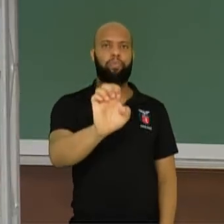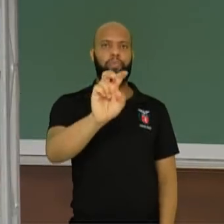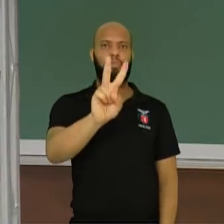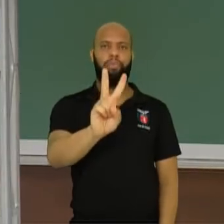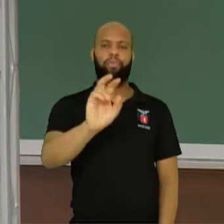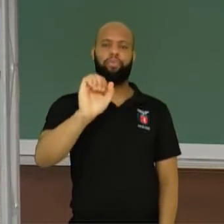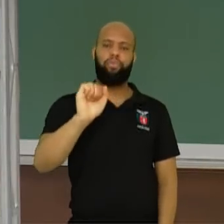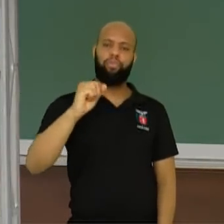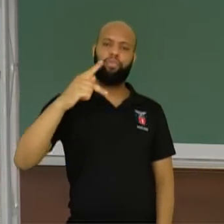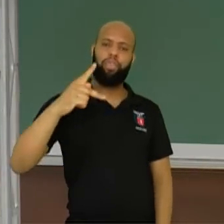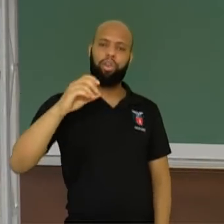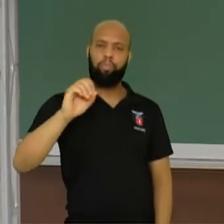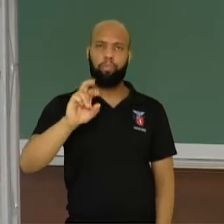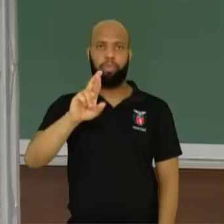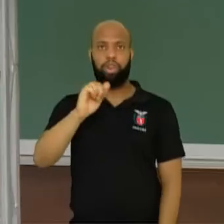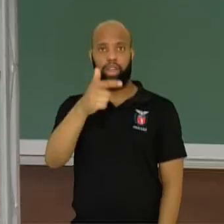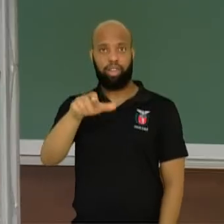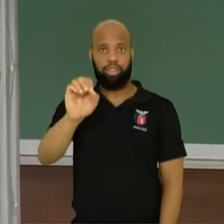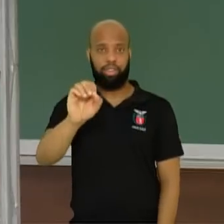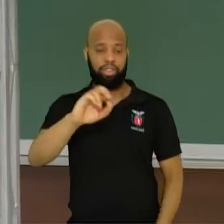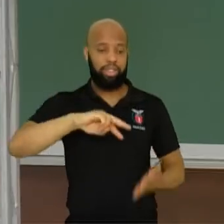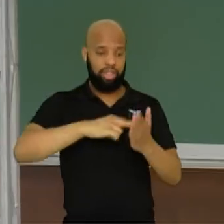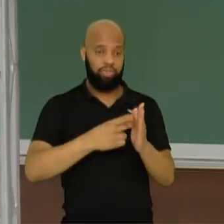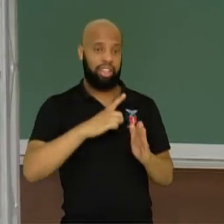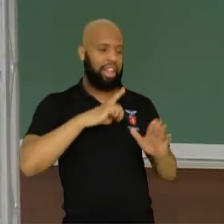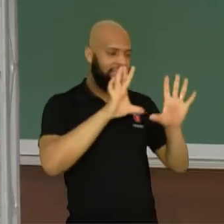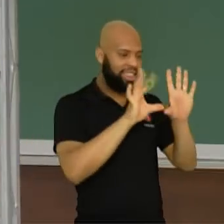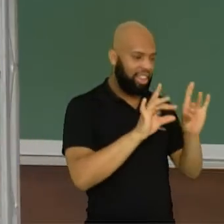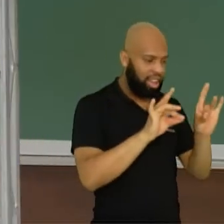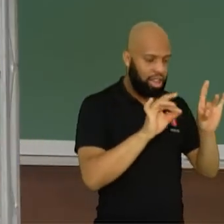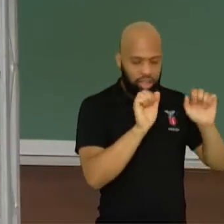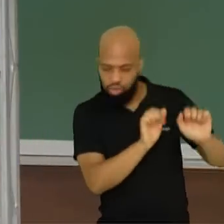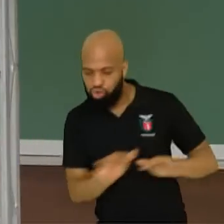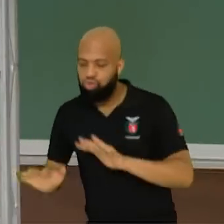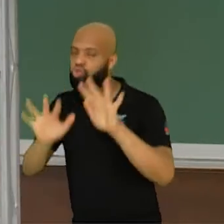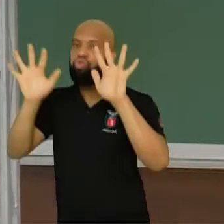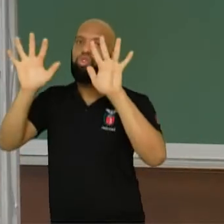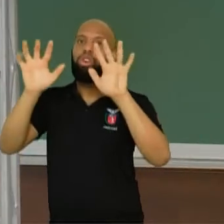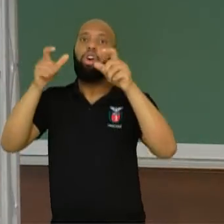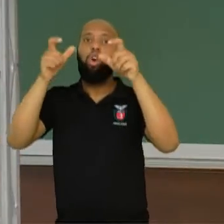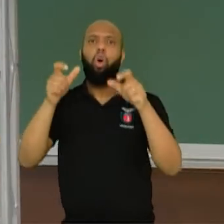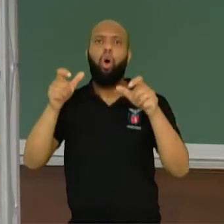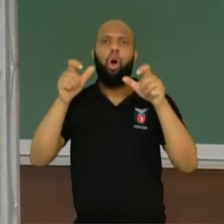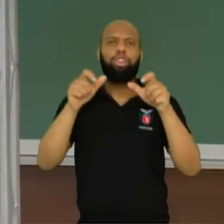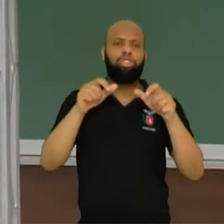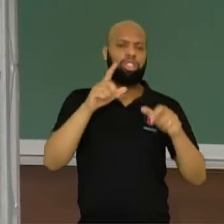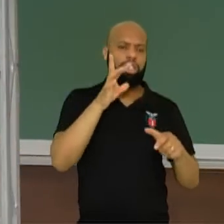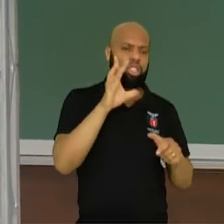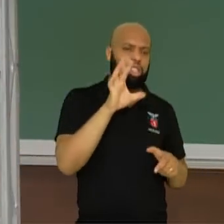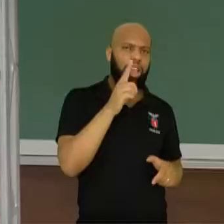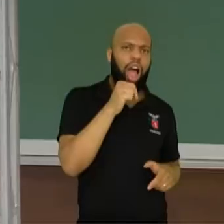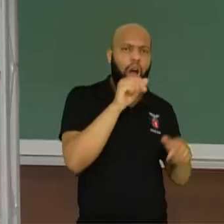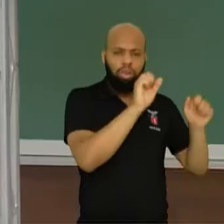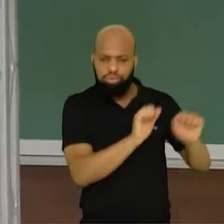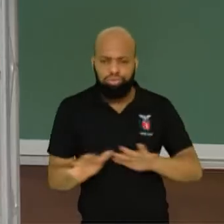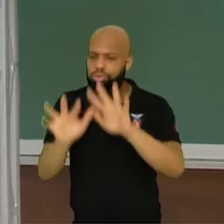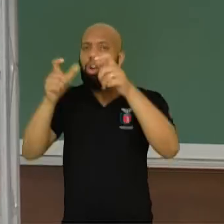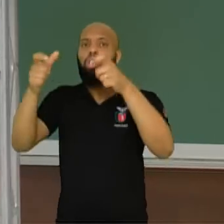em casa pensou, é doce porque tem açúcar. Você concorda com essa